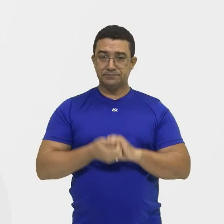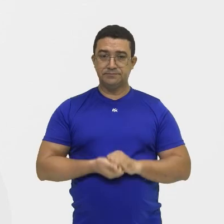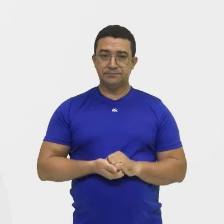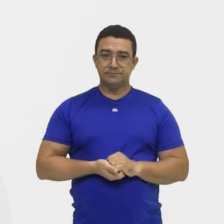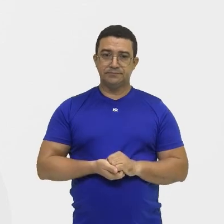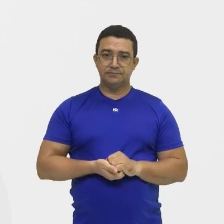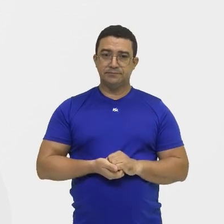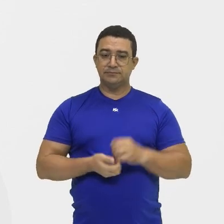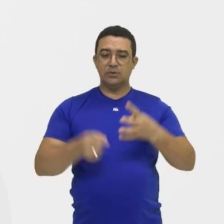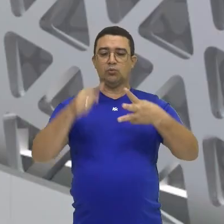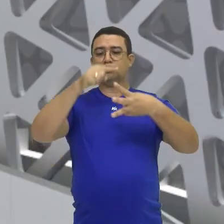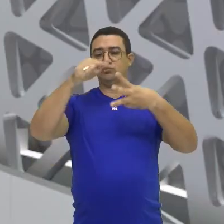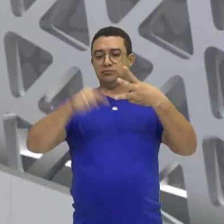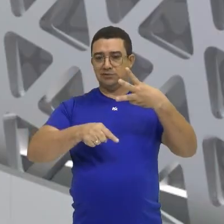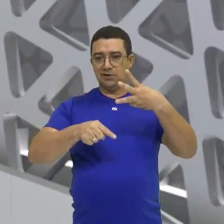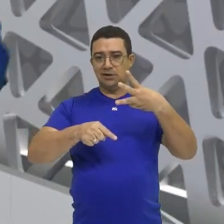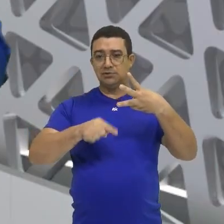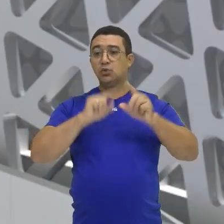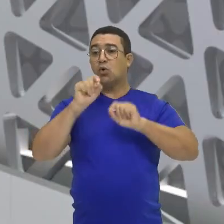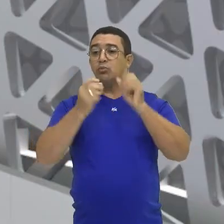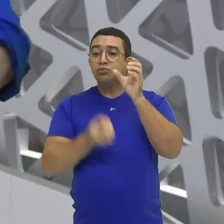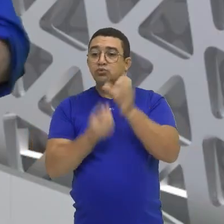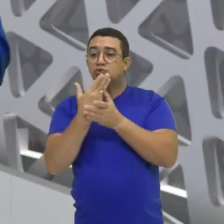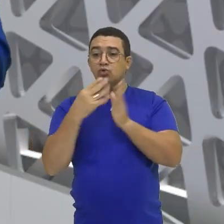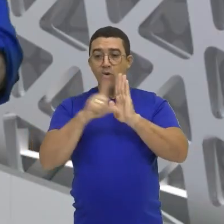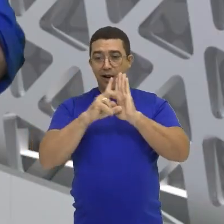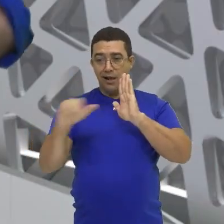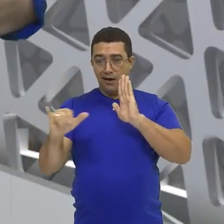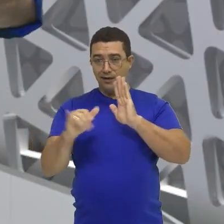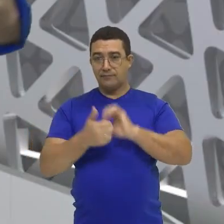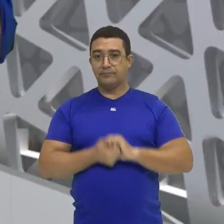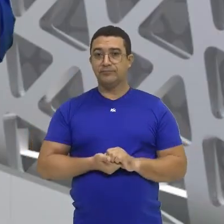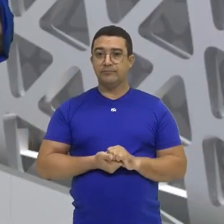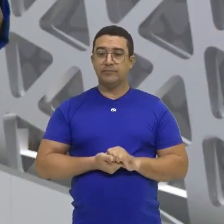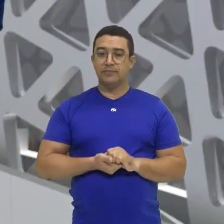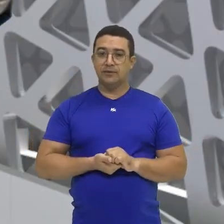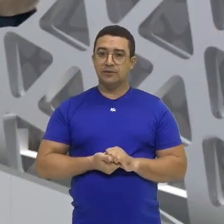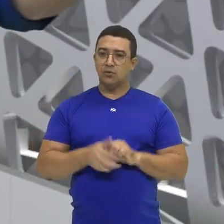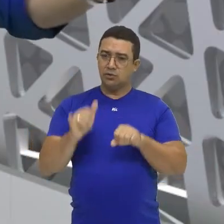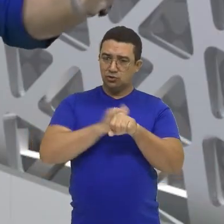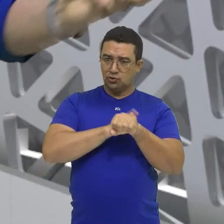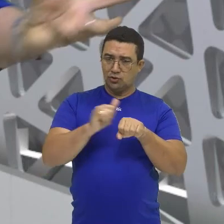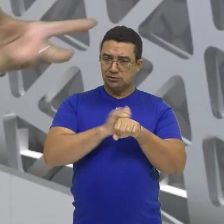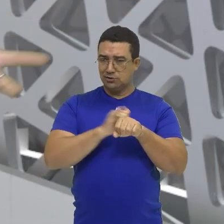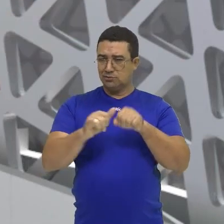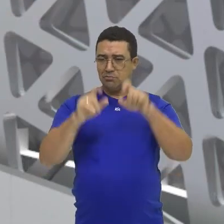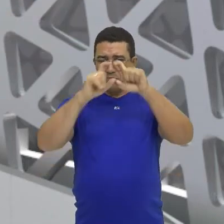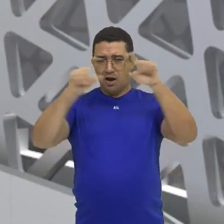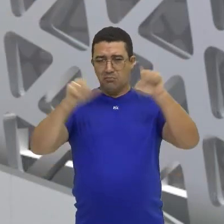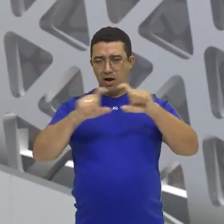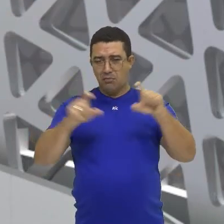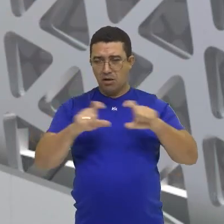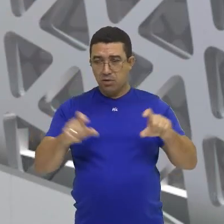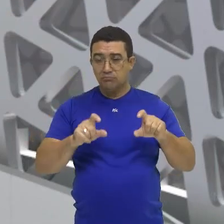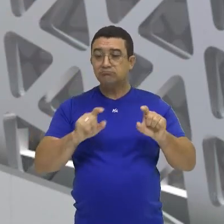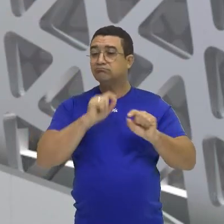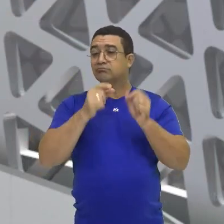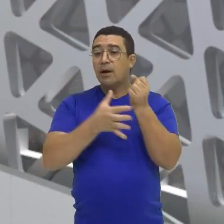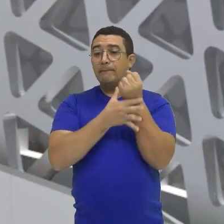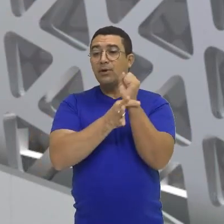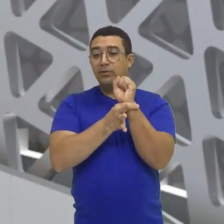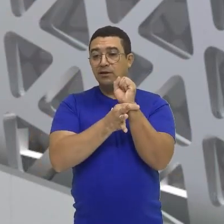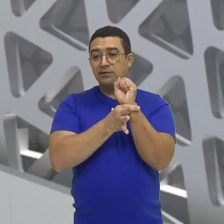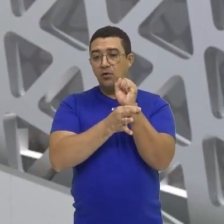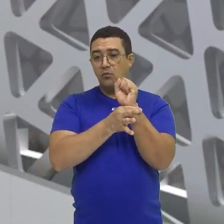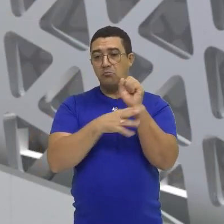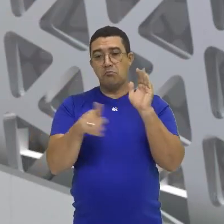nos objetivos de criação dessa lei, criando os mecanismos, né? Um aparato de mecanismo para a proteção da